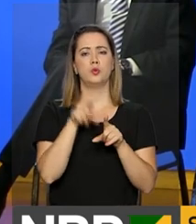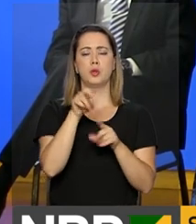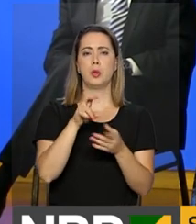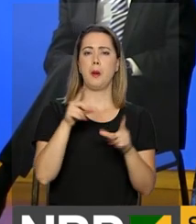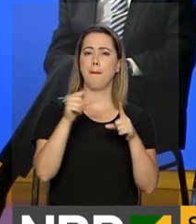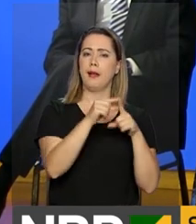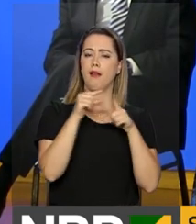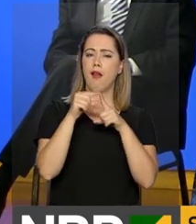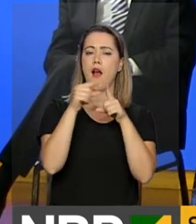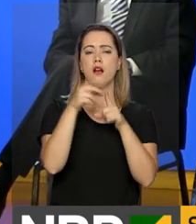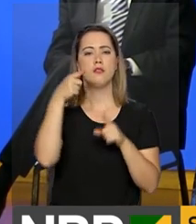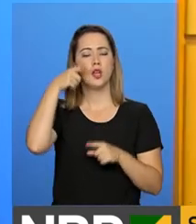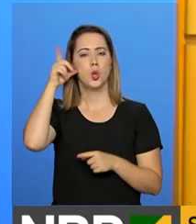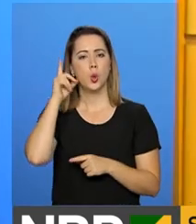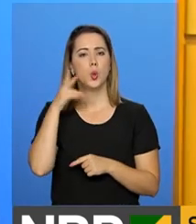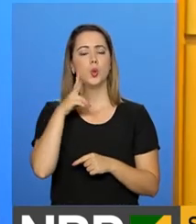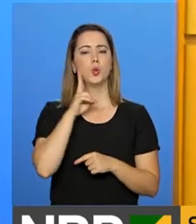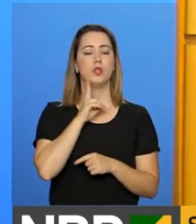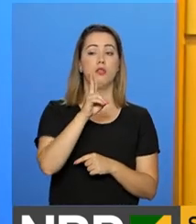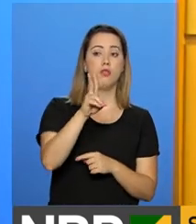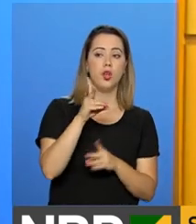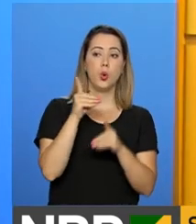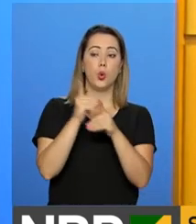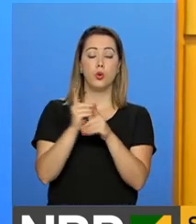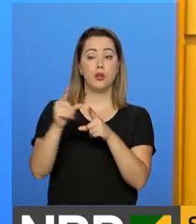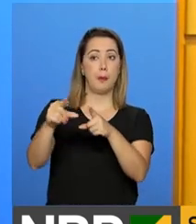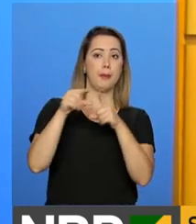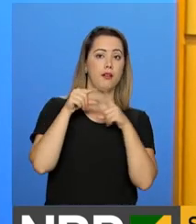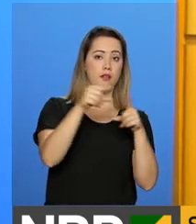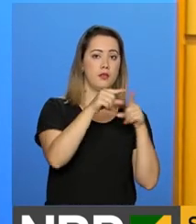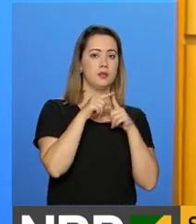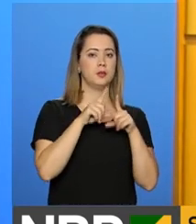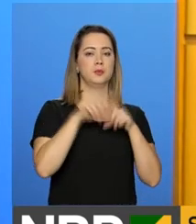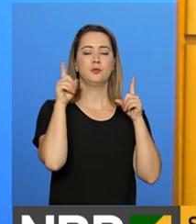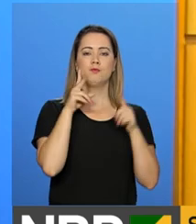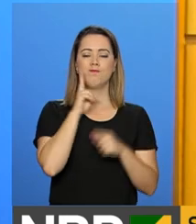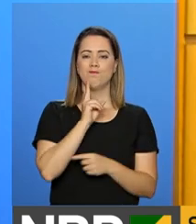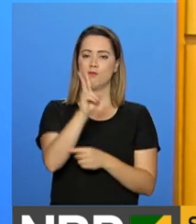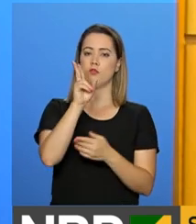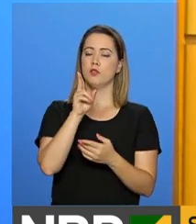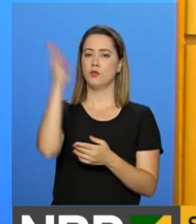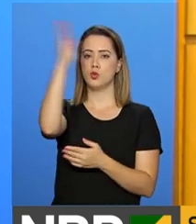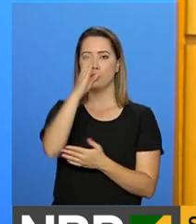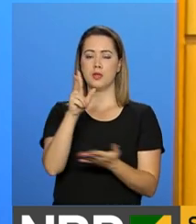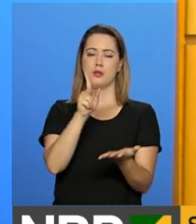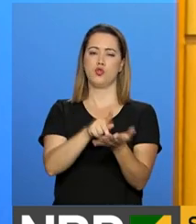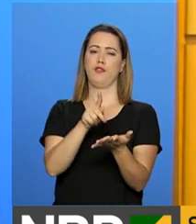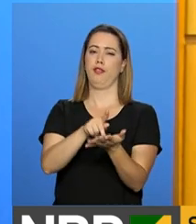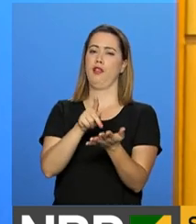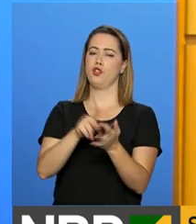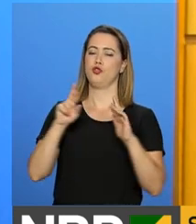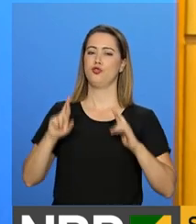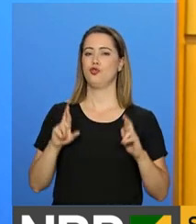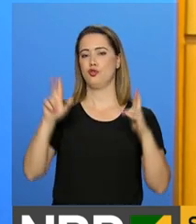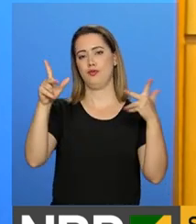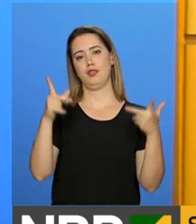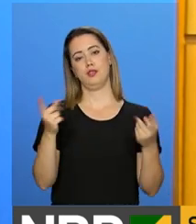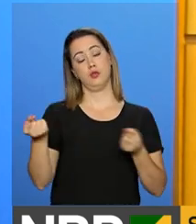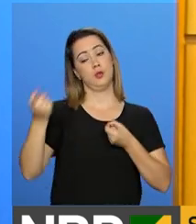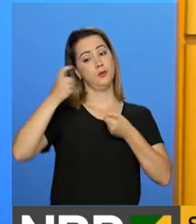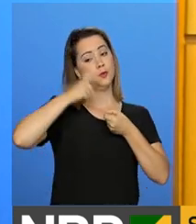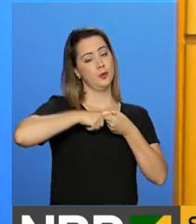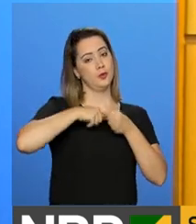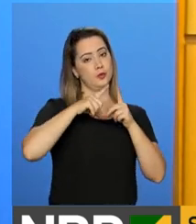ontem pela manhã em outro evento, eu digo: interessante, o Brasil real é outra coisa. E isto é que nos anima. Quando nós voltamos a Brasília,